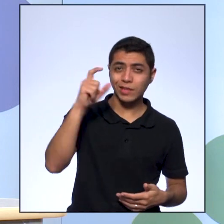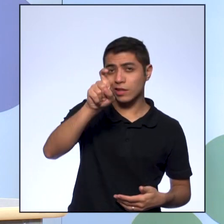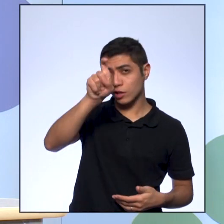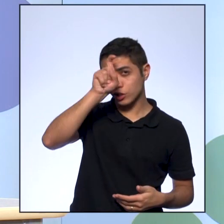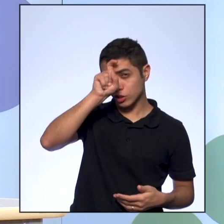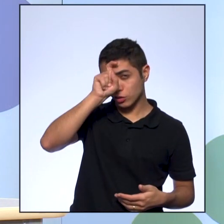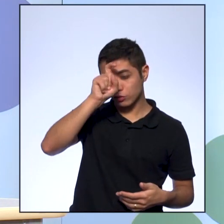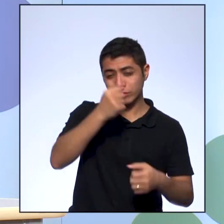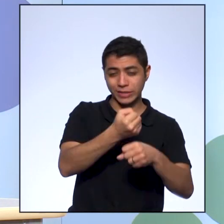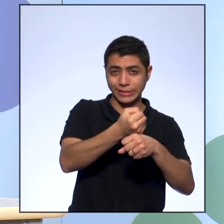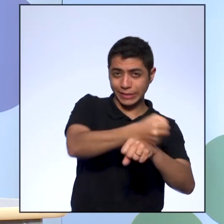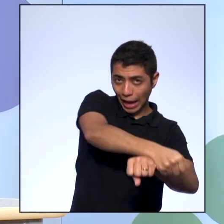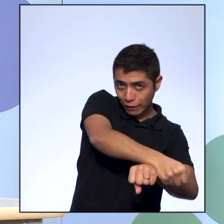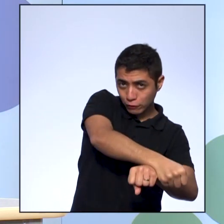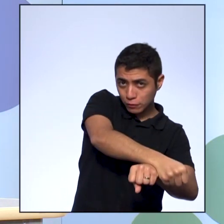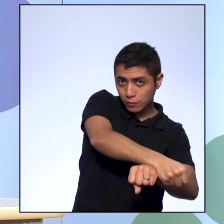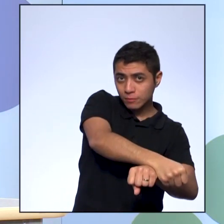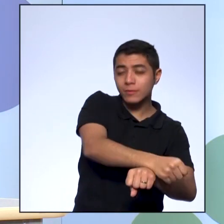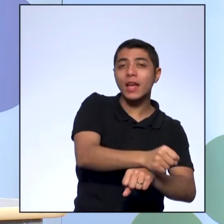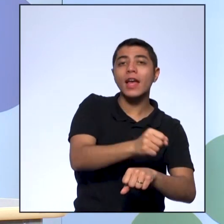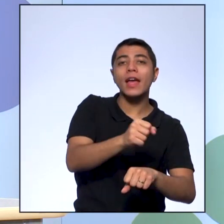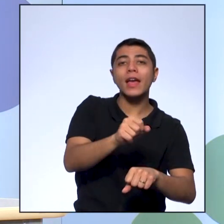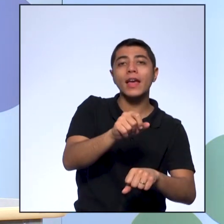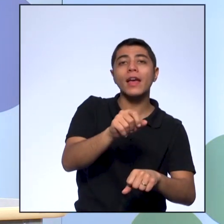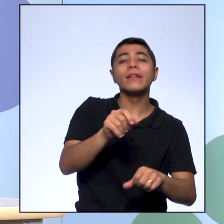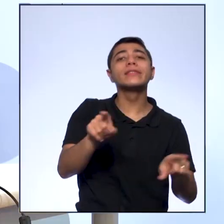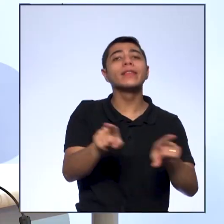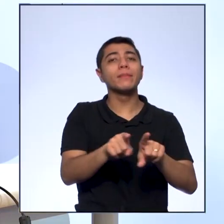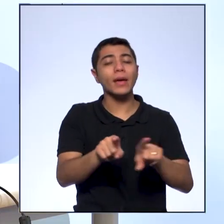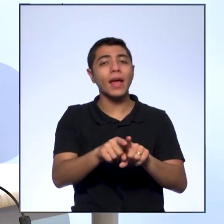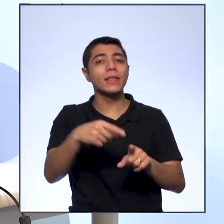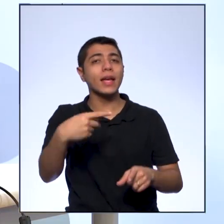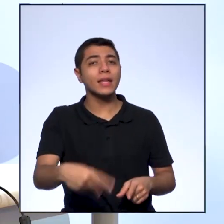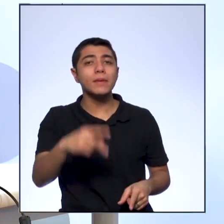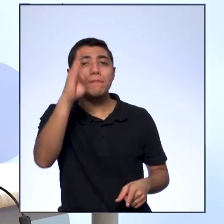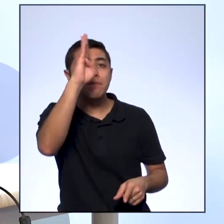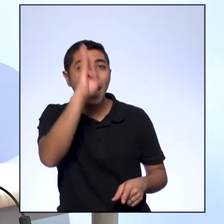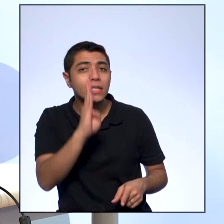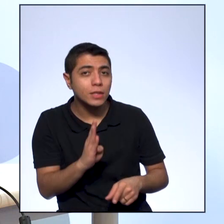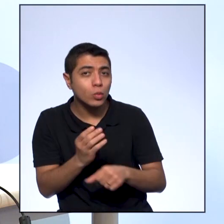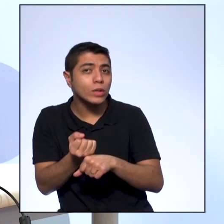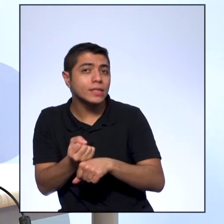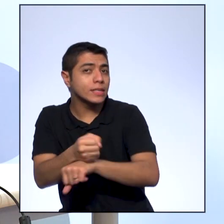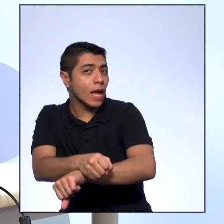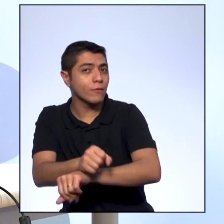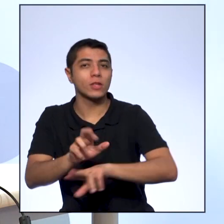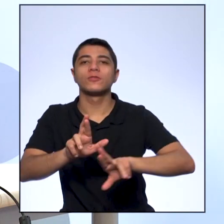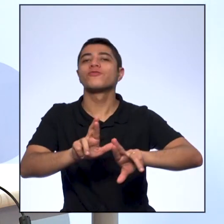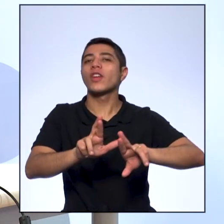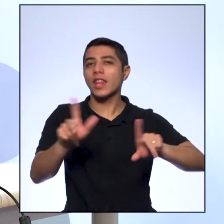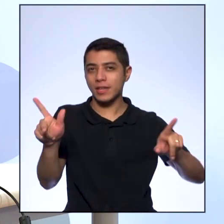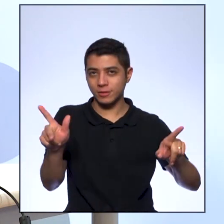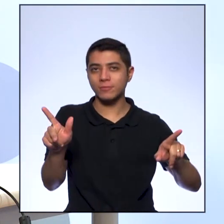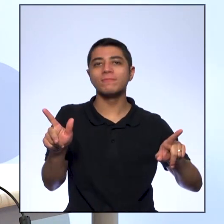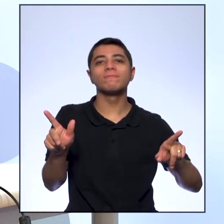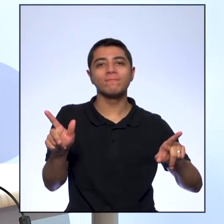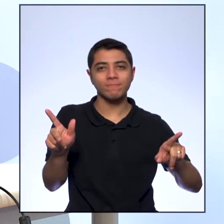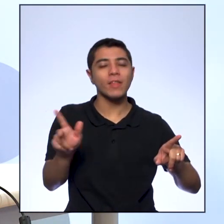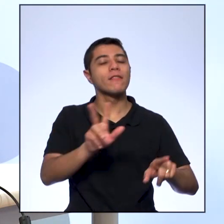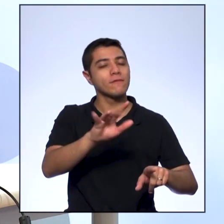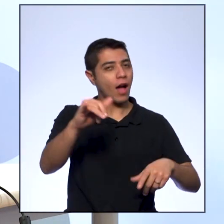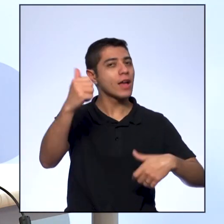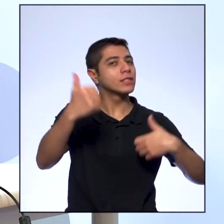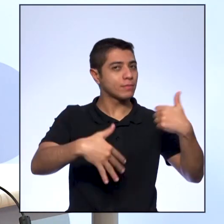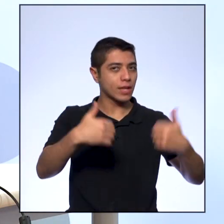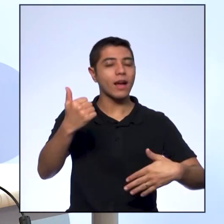naquele período do Brasil, da história do Brasil colonial. Com certeza. Então, desse período, essa questão do colonialismo